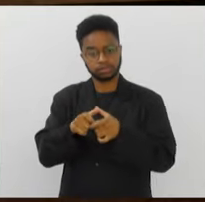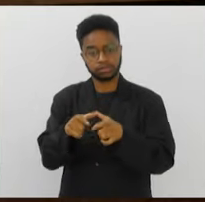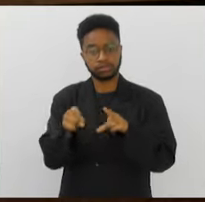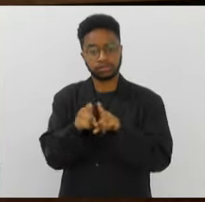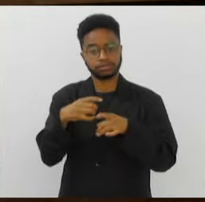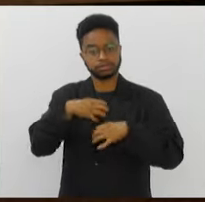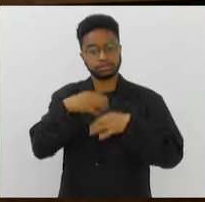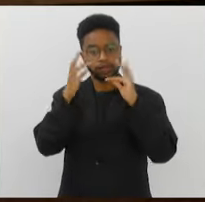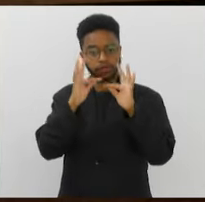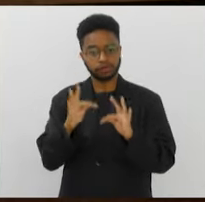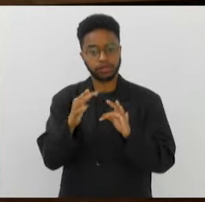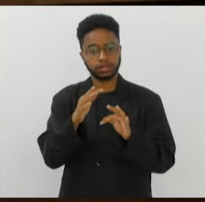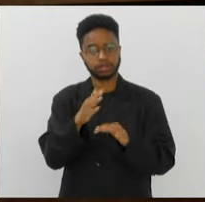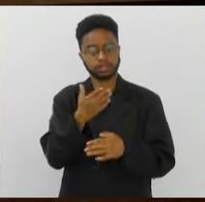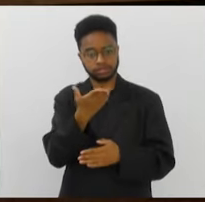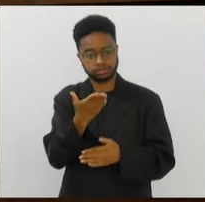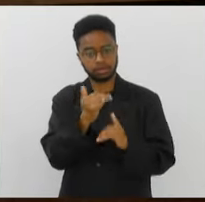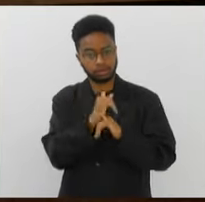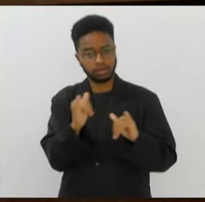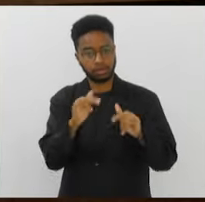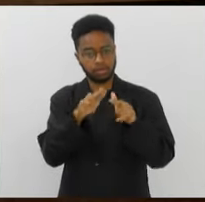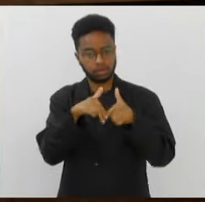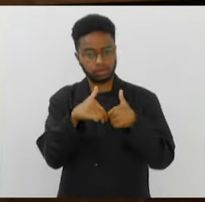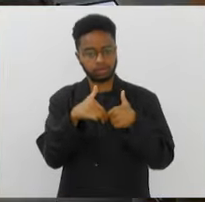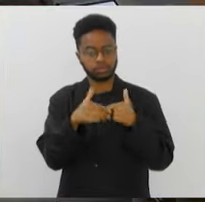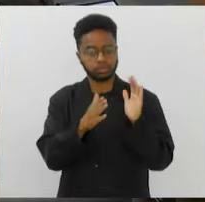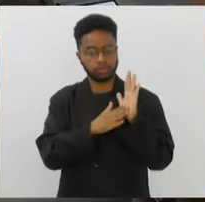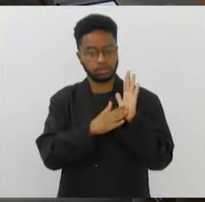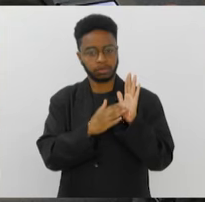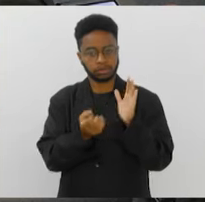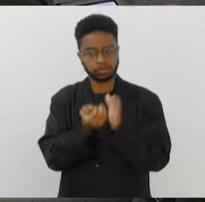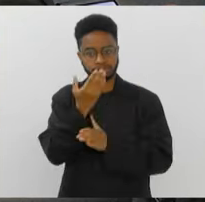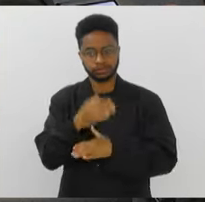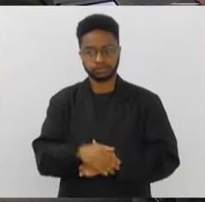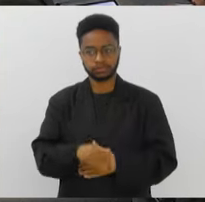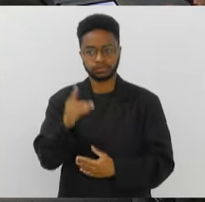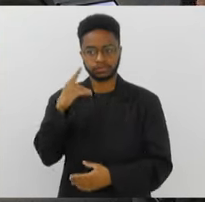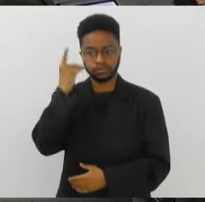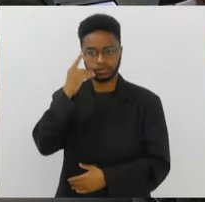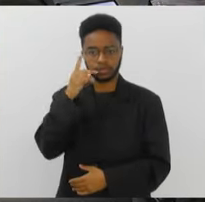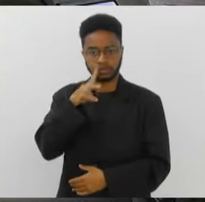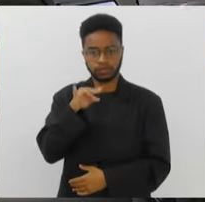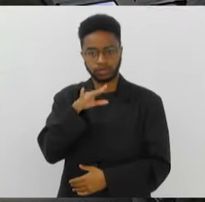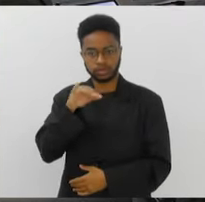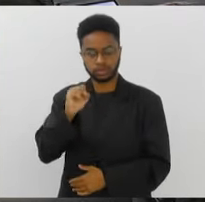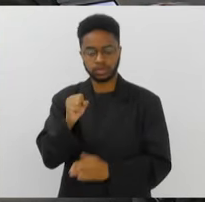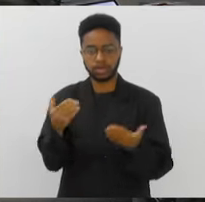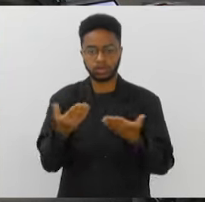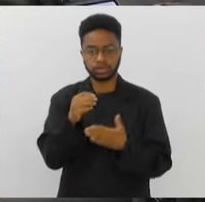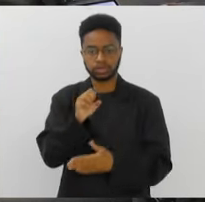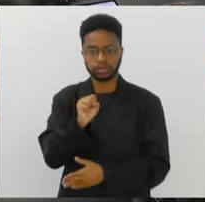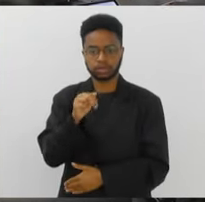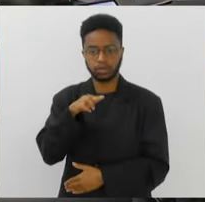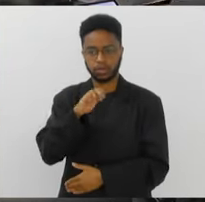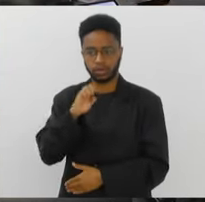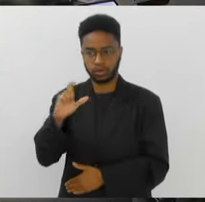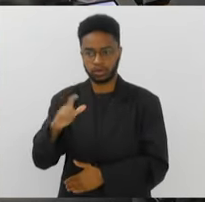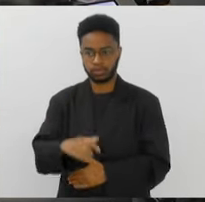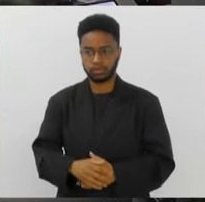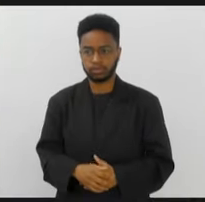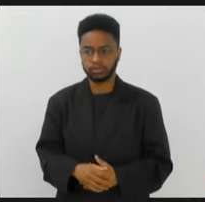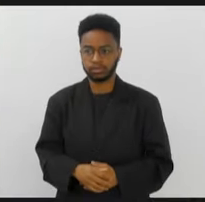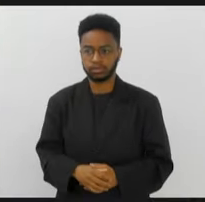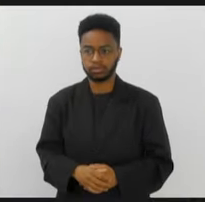minhas felicitações à Vossa Excelência pela proposição. Obrigado, deputado Vinícius Cozolino. Deputado Samuel Malafaia, por favor.